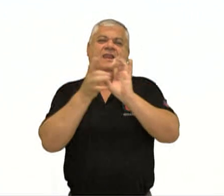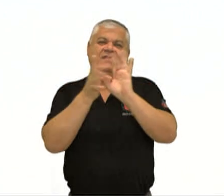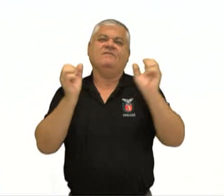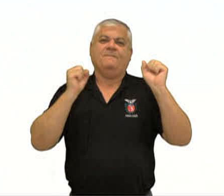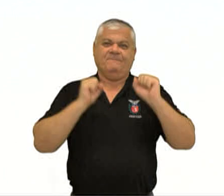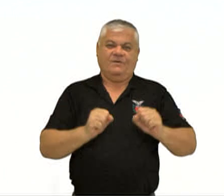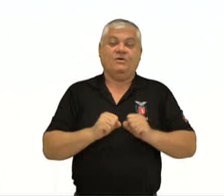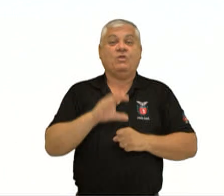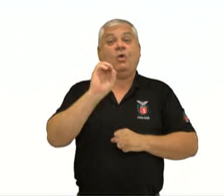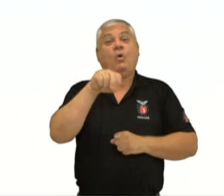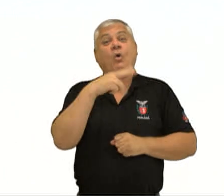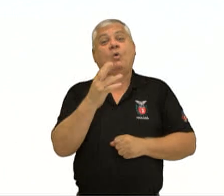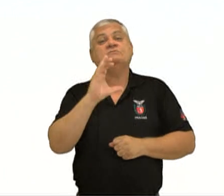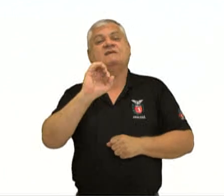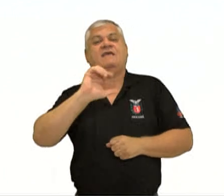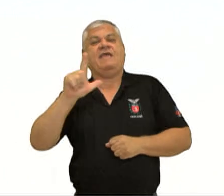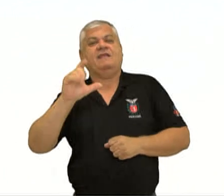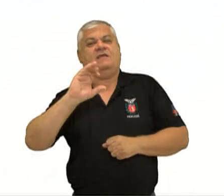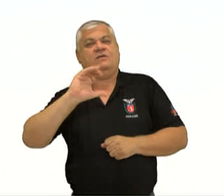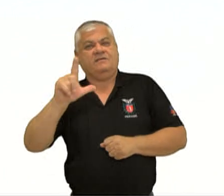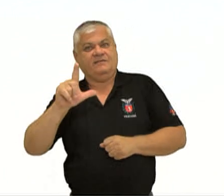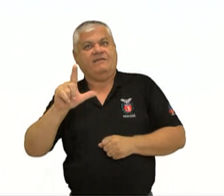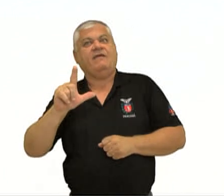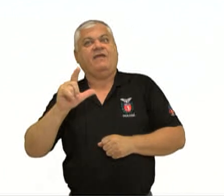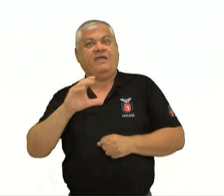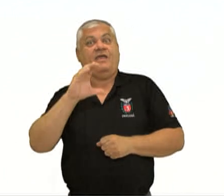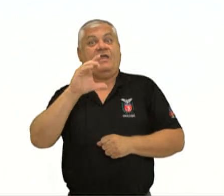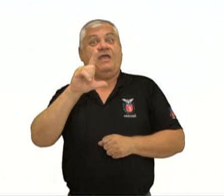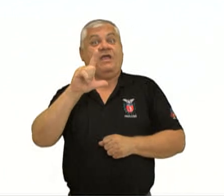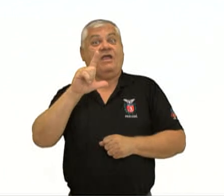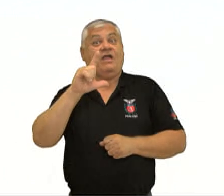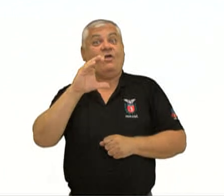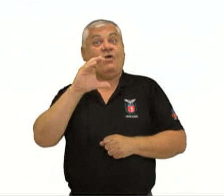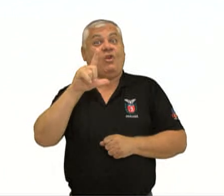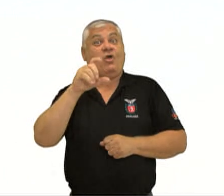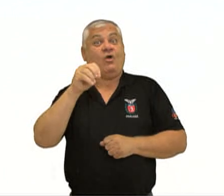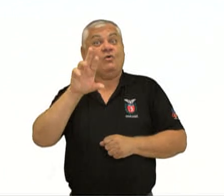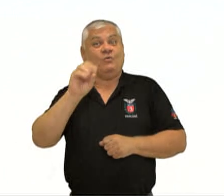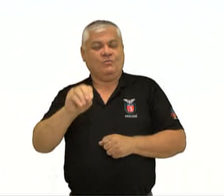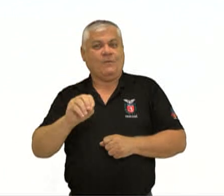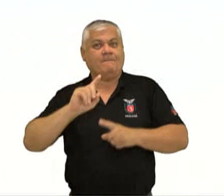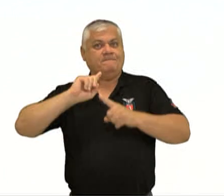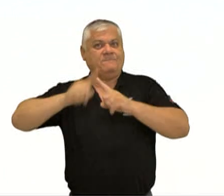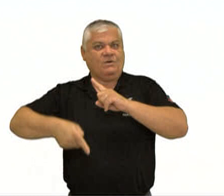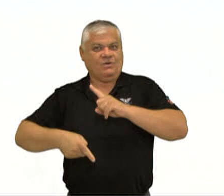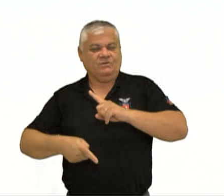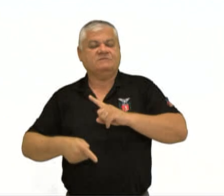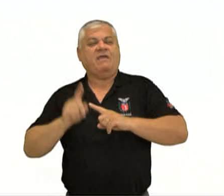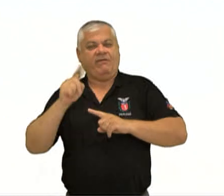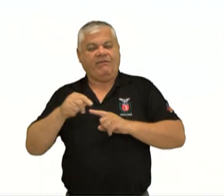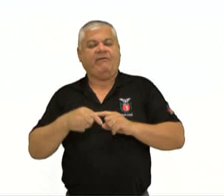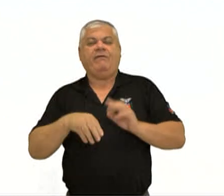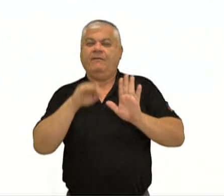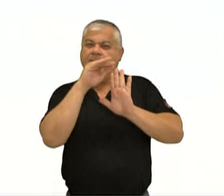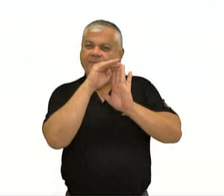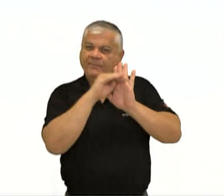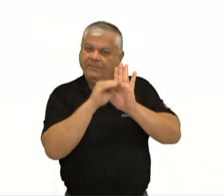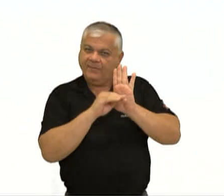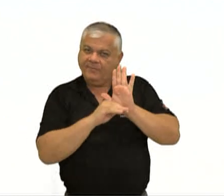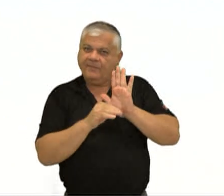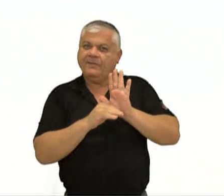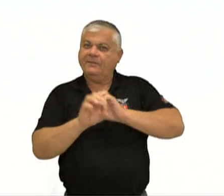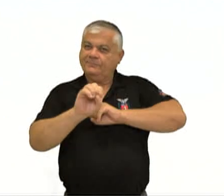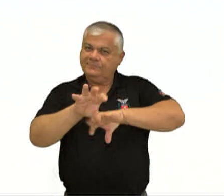o CL aqui para indicar que é um alvejante de cloro, pode ou não ser utilizado. Essas são instruções que vêm nas etiquetas das